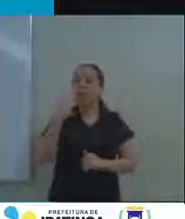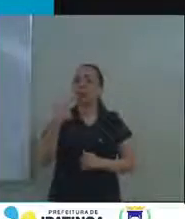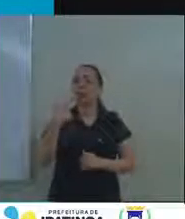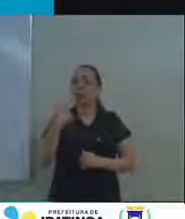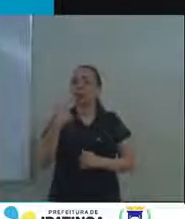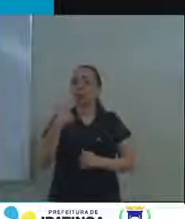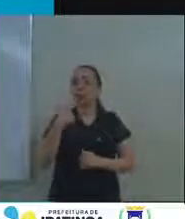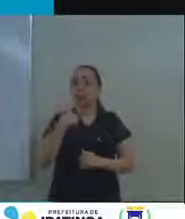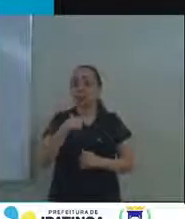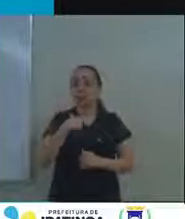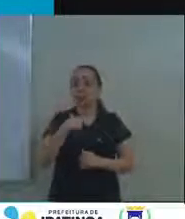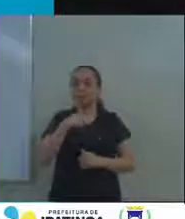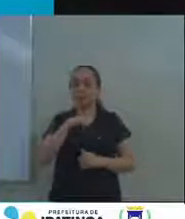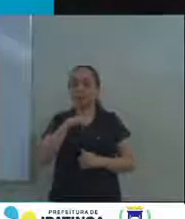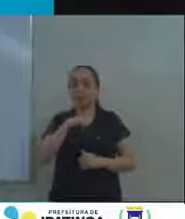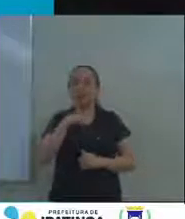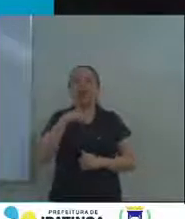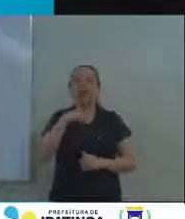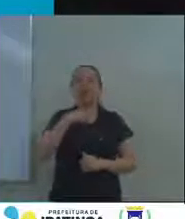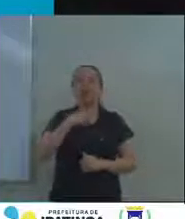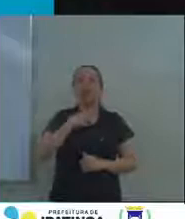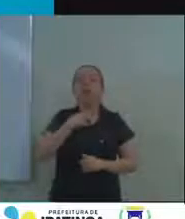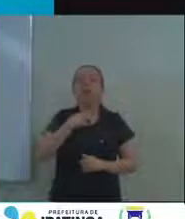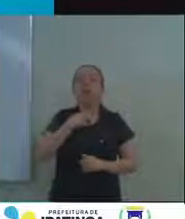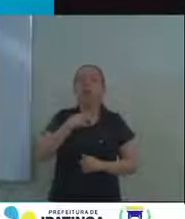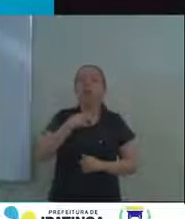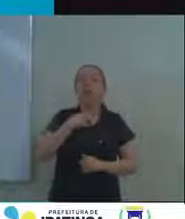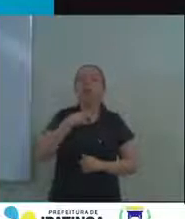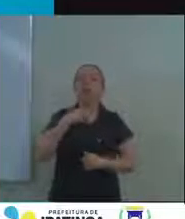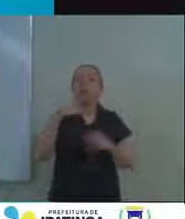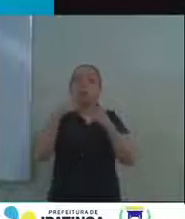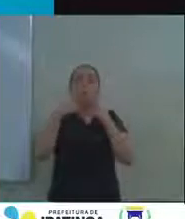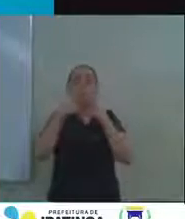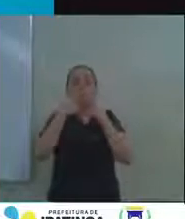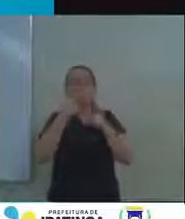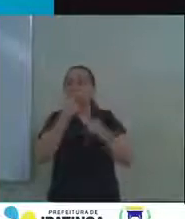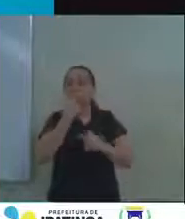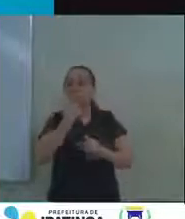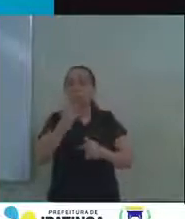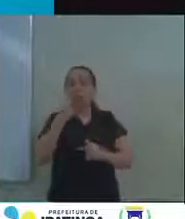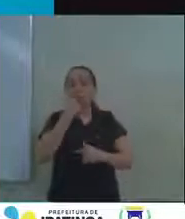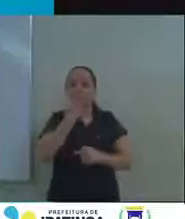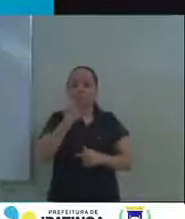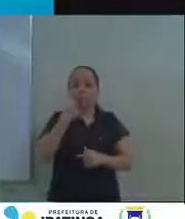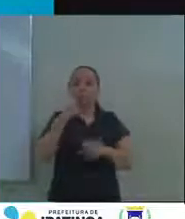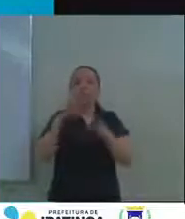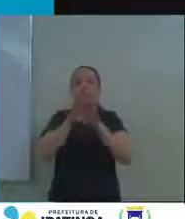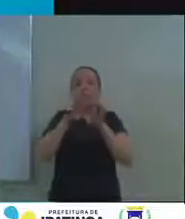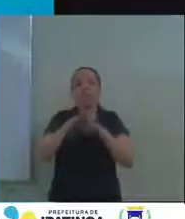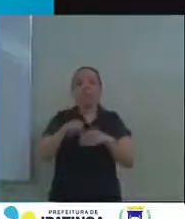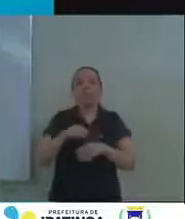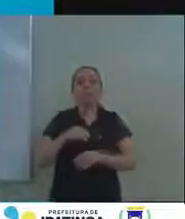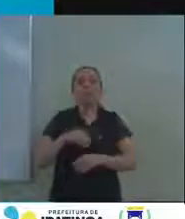voz. Vibração de lábios também é um exercício para mobilidade.